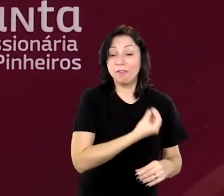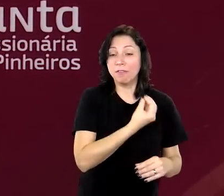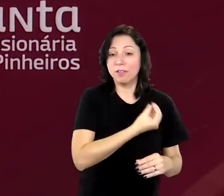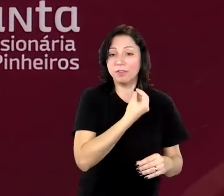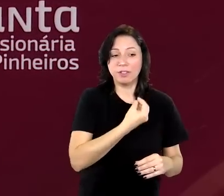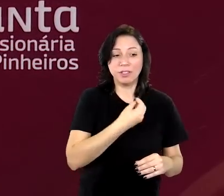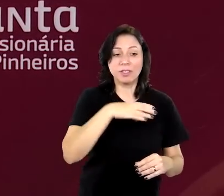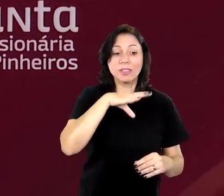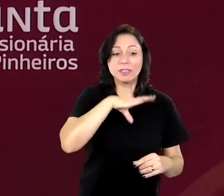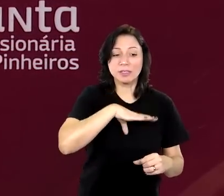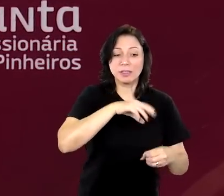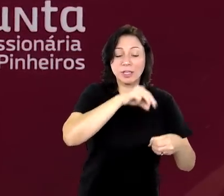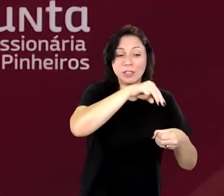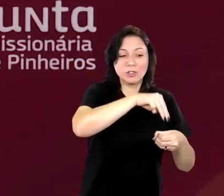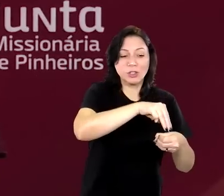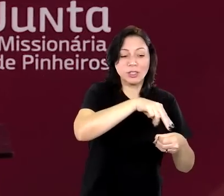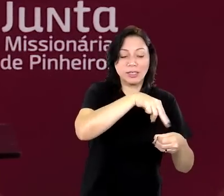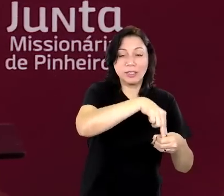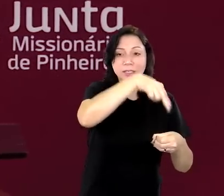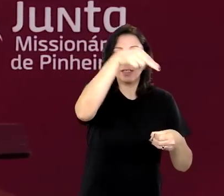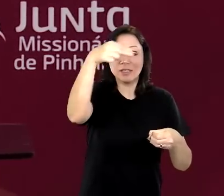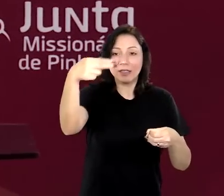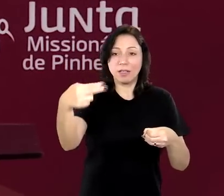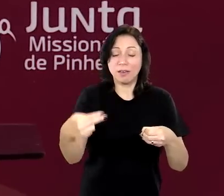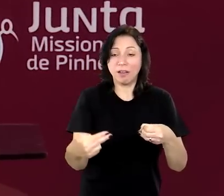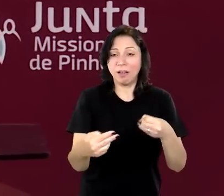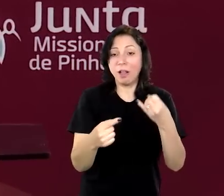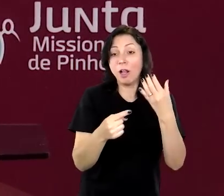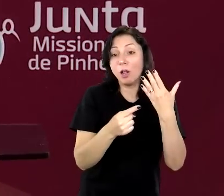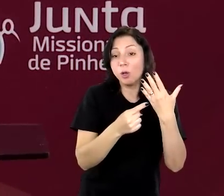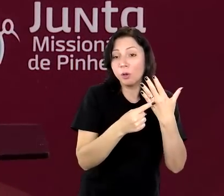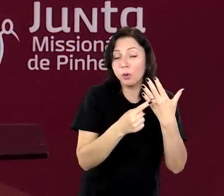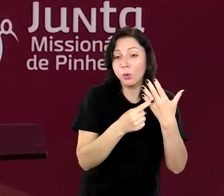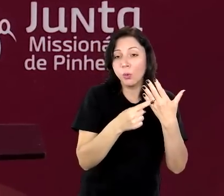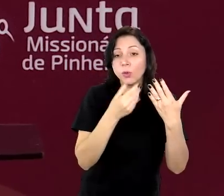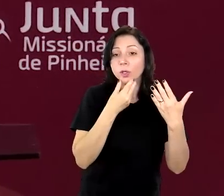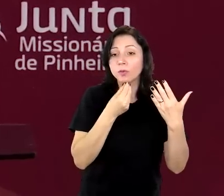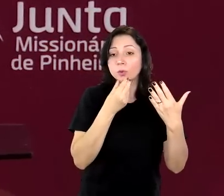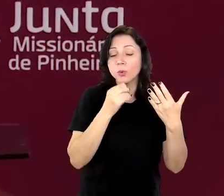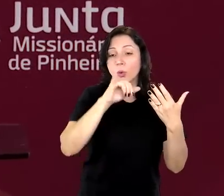que estava desposada com José, que também era uma pessoa simples.